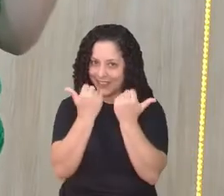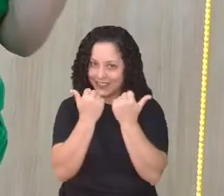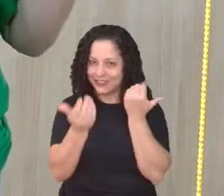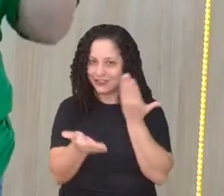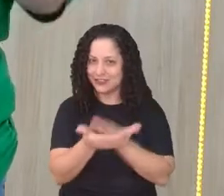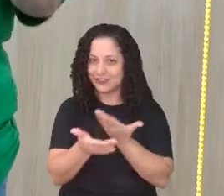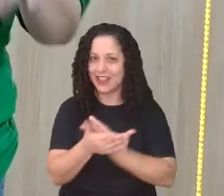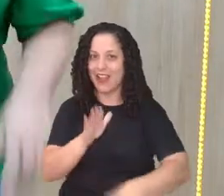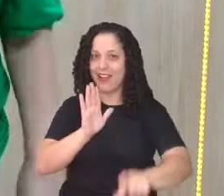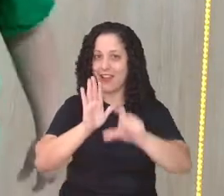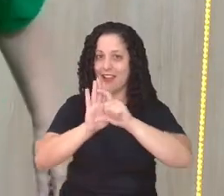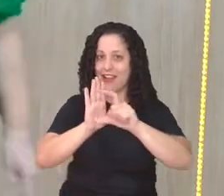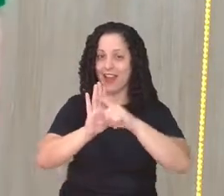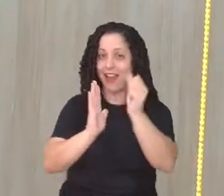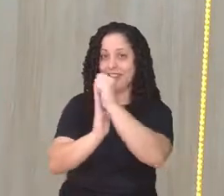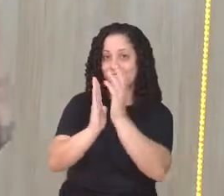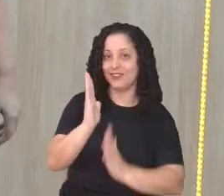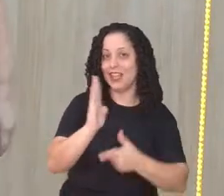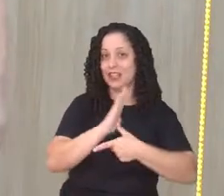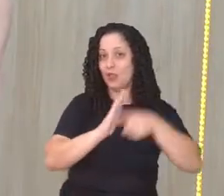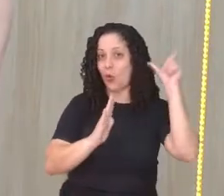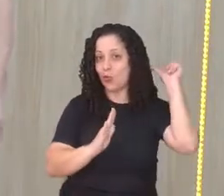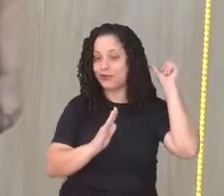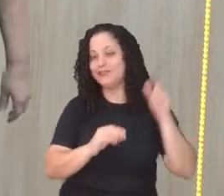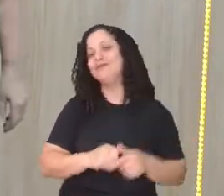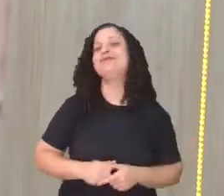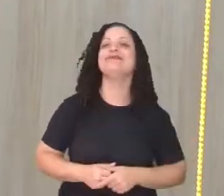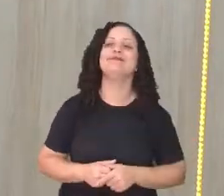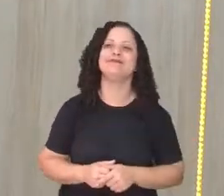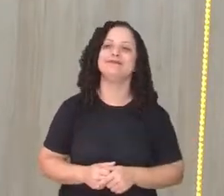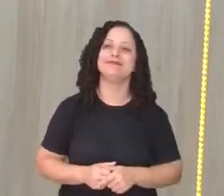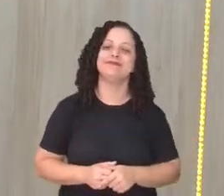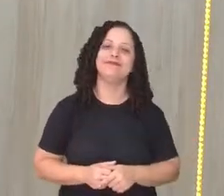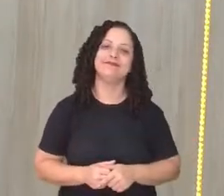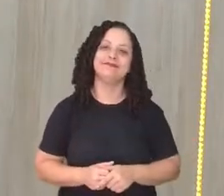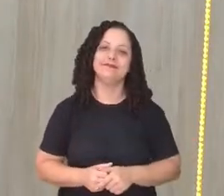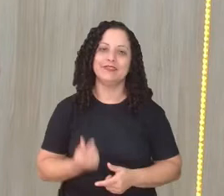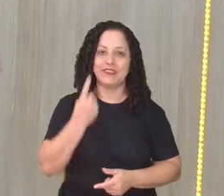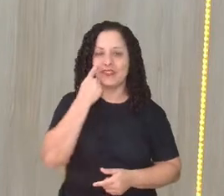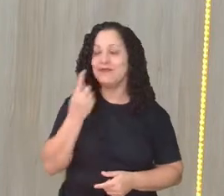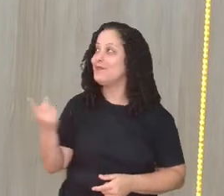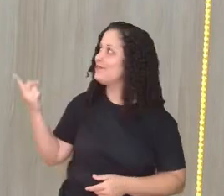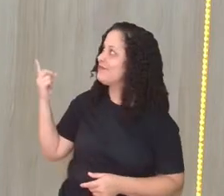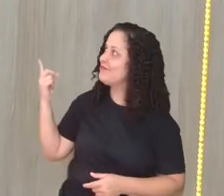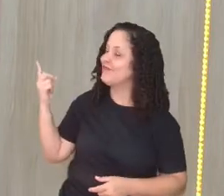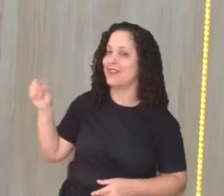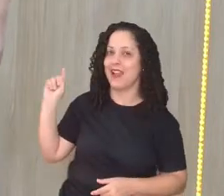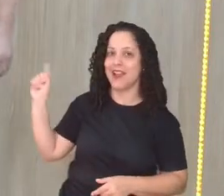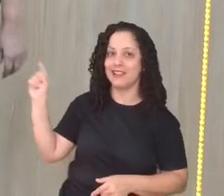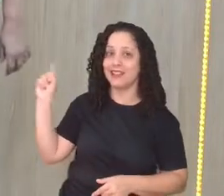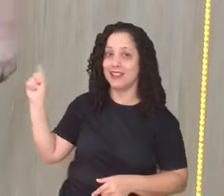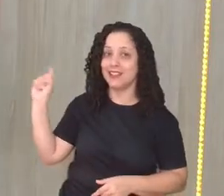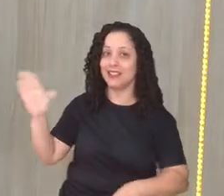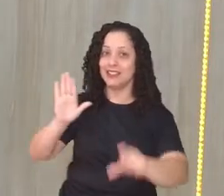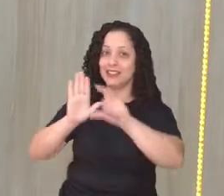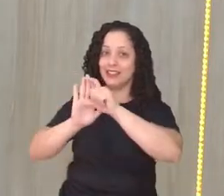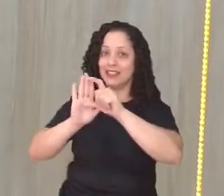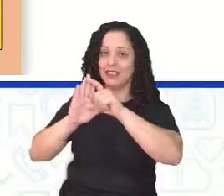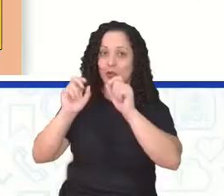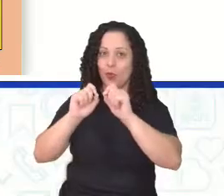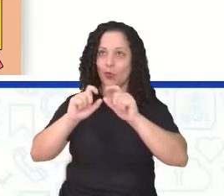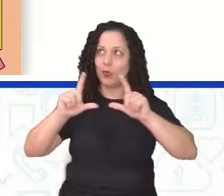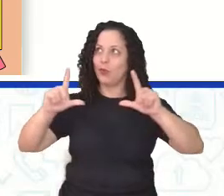aquela questão que eu deixei ontem aqui. Começando com essa questão da OBMEP. Ó, dá um zoom